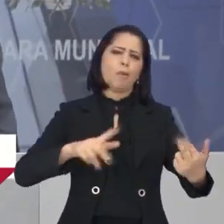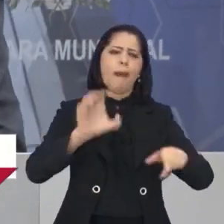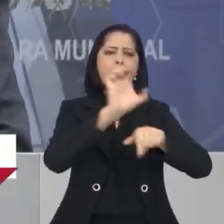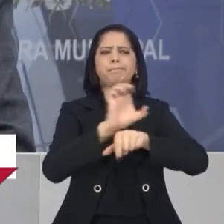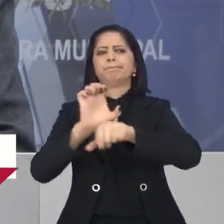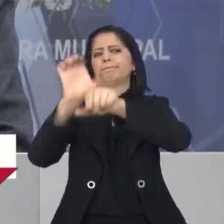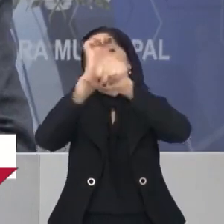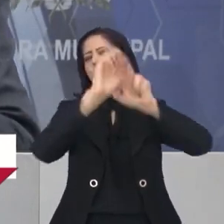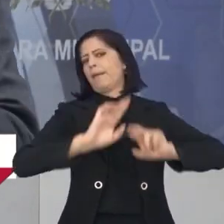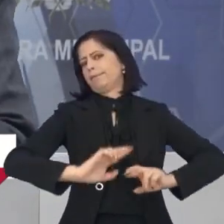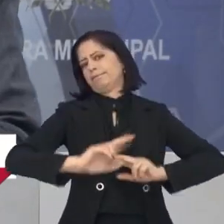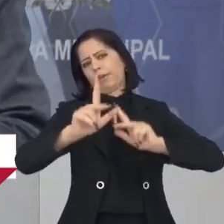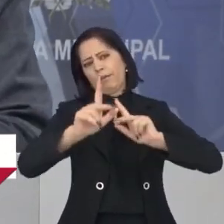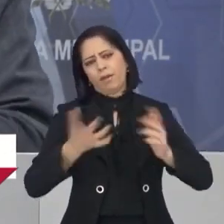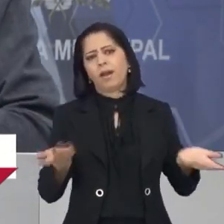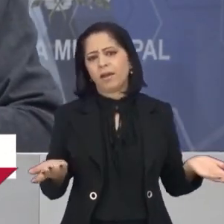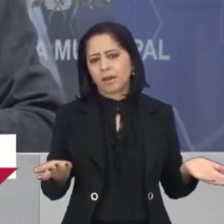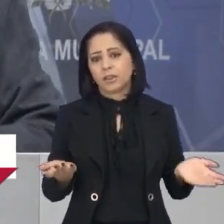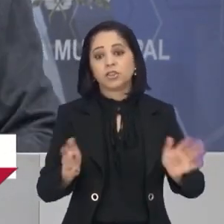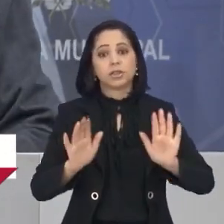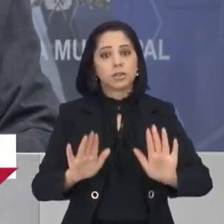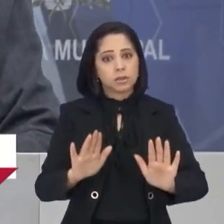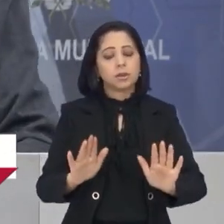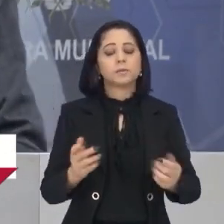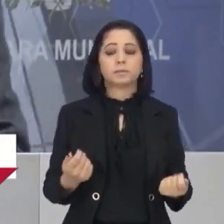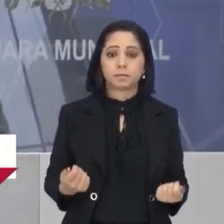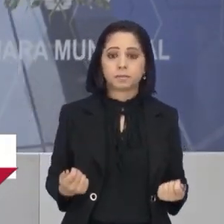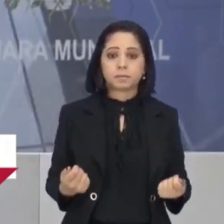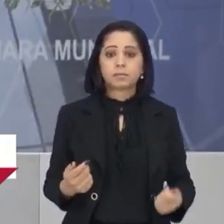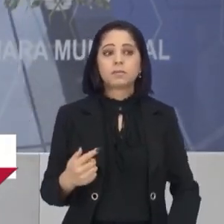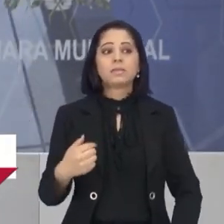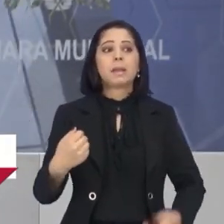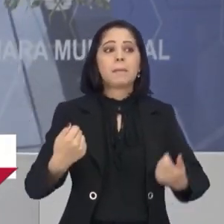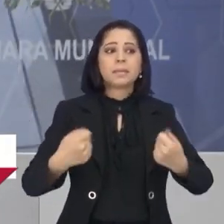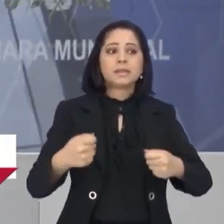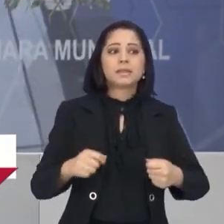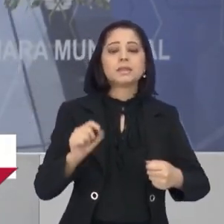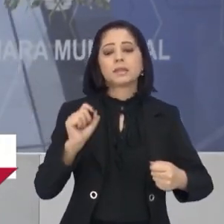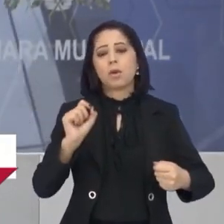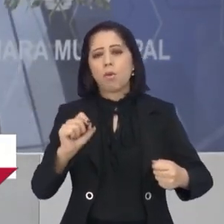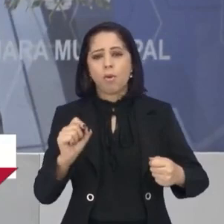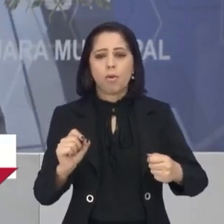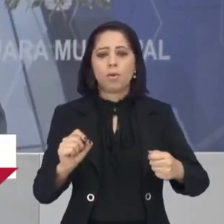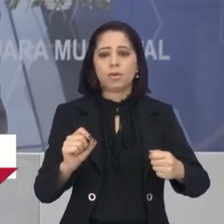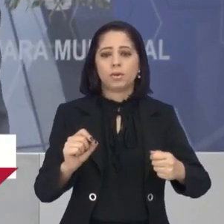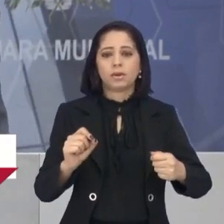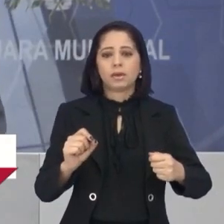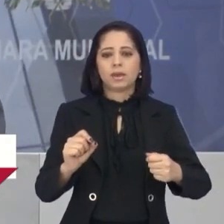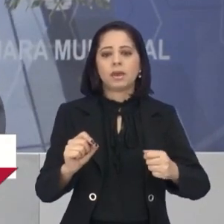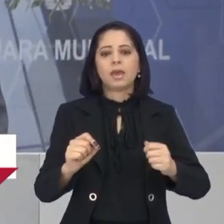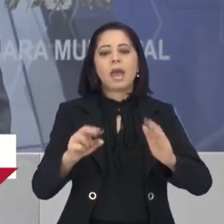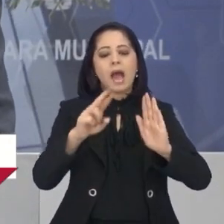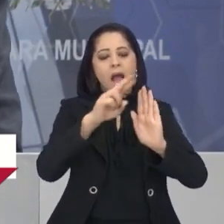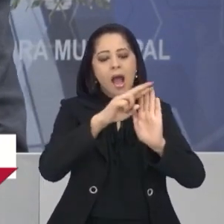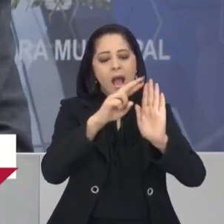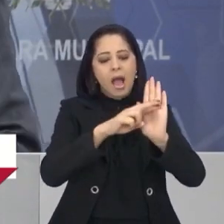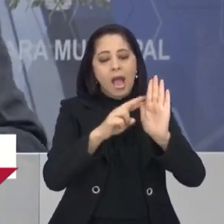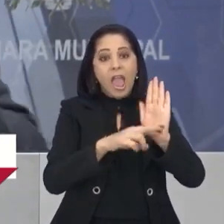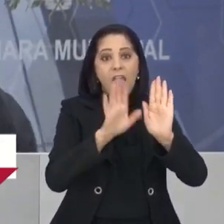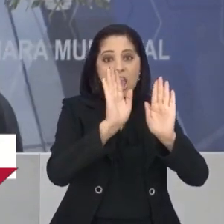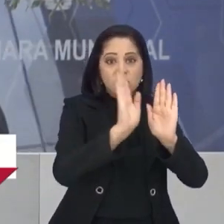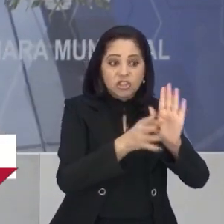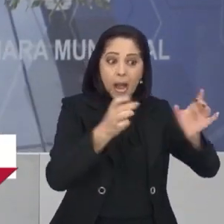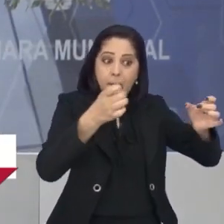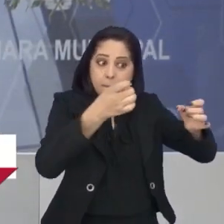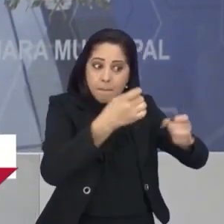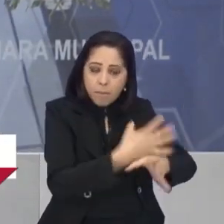aproveitar da ibilidade perfeitamente aberta de adesão a esses regulamentos já editados